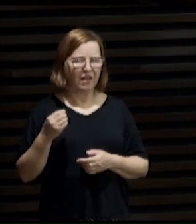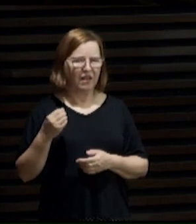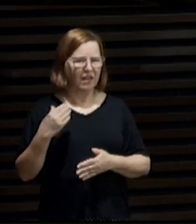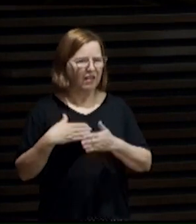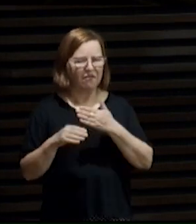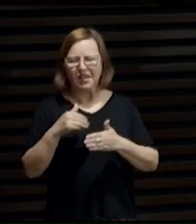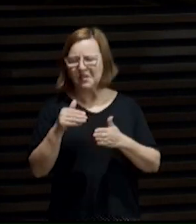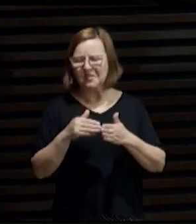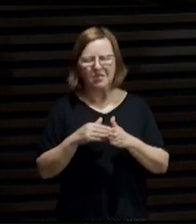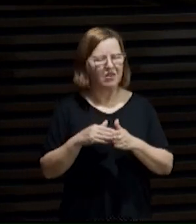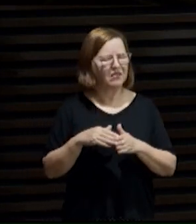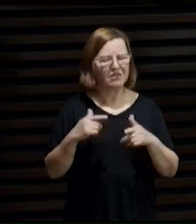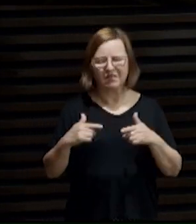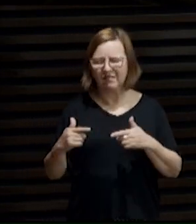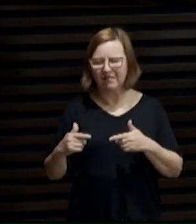igreja.